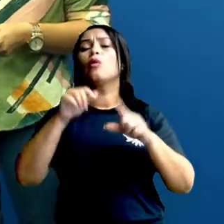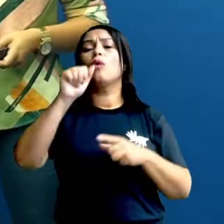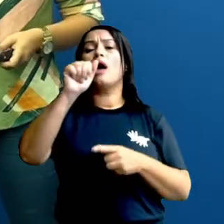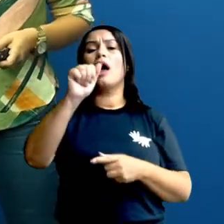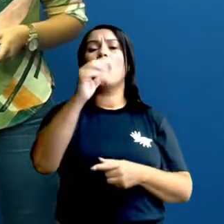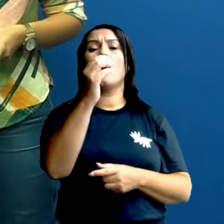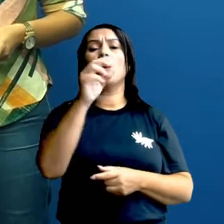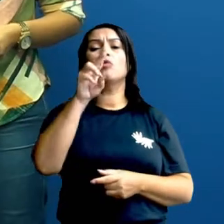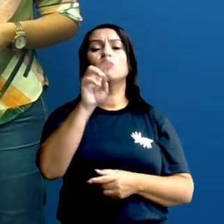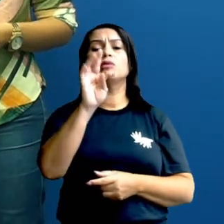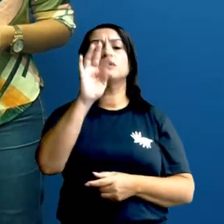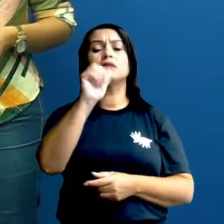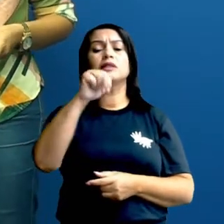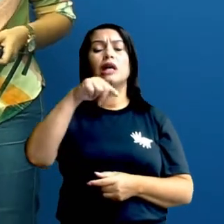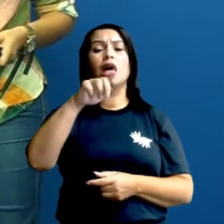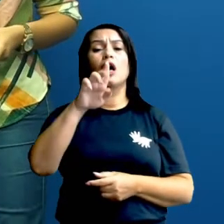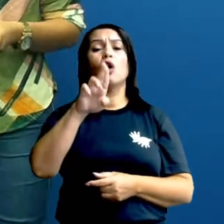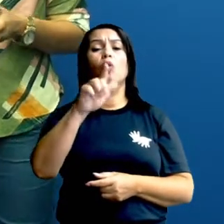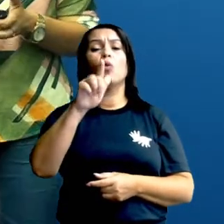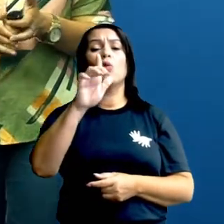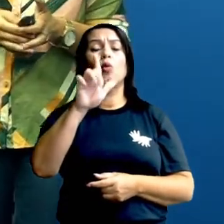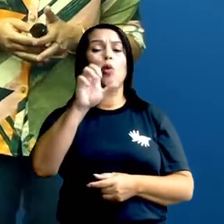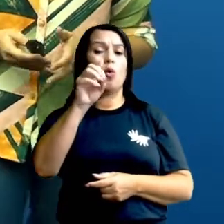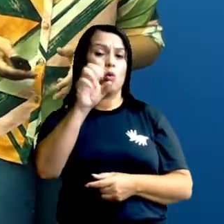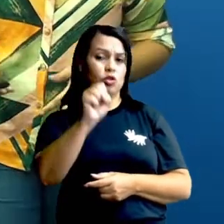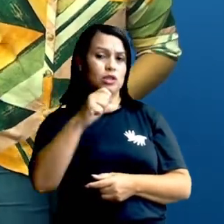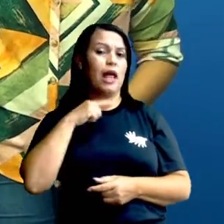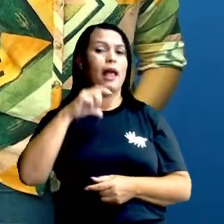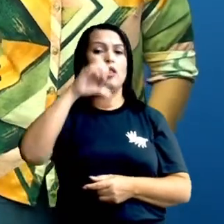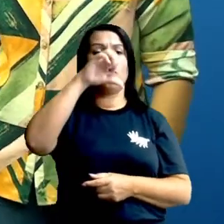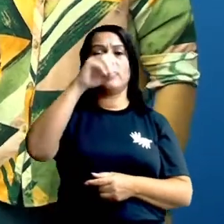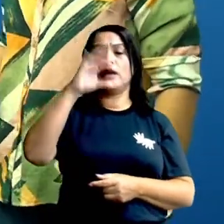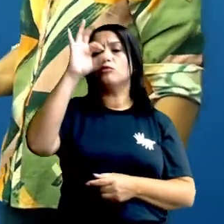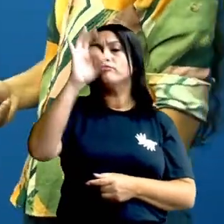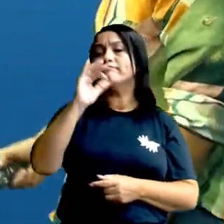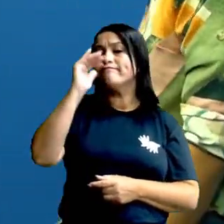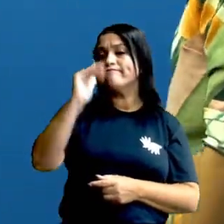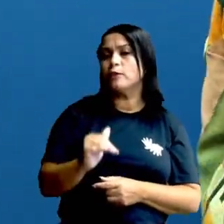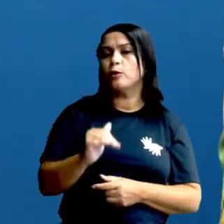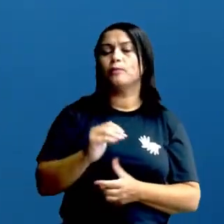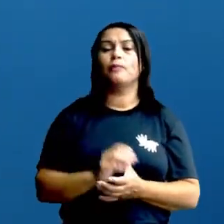ângulos agudos ou seja menor que 90° certo